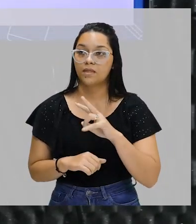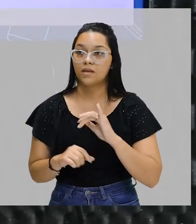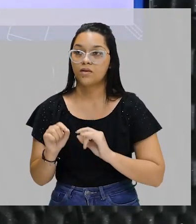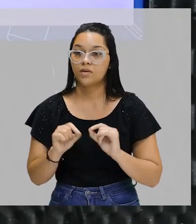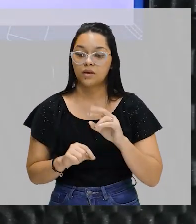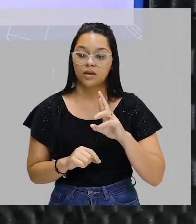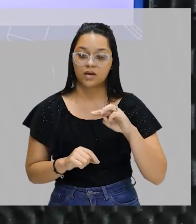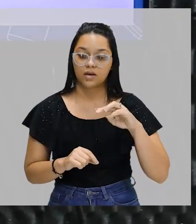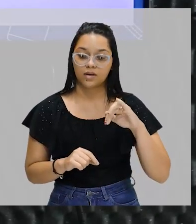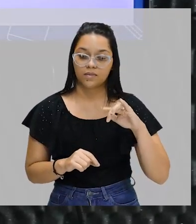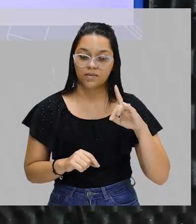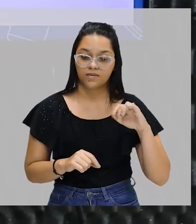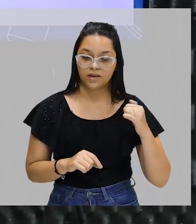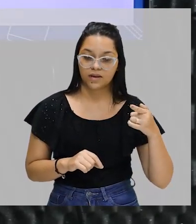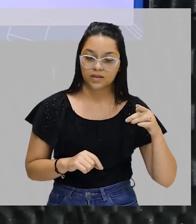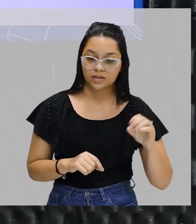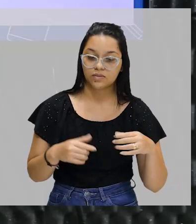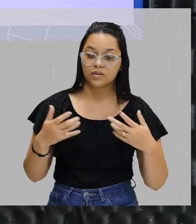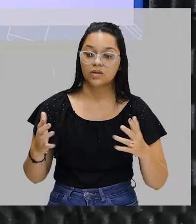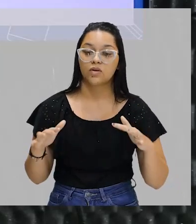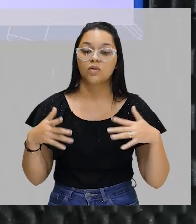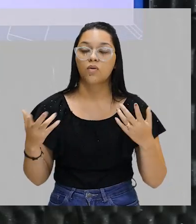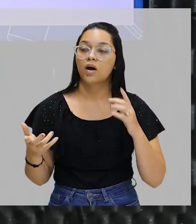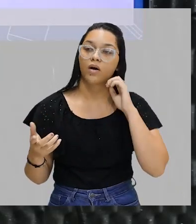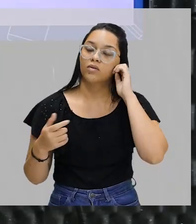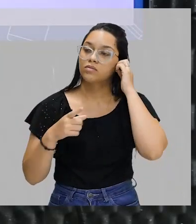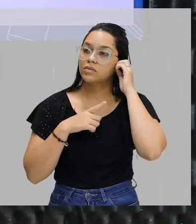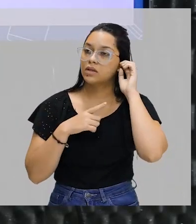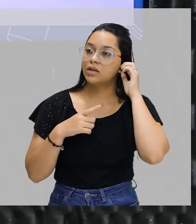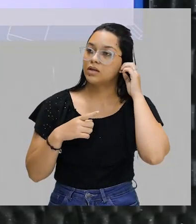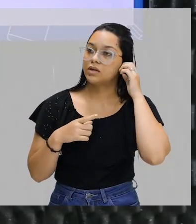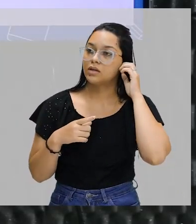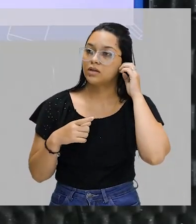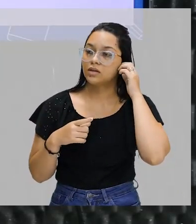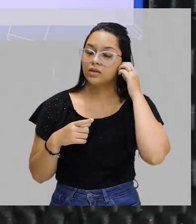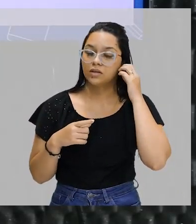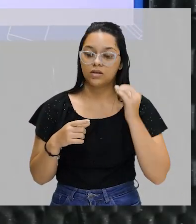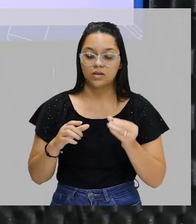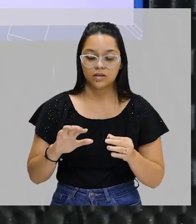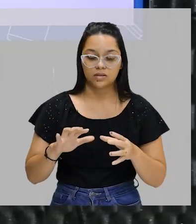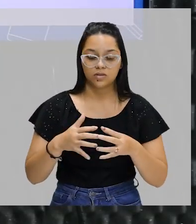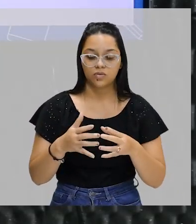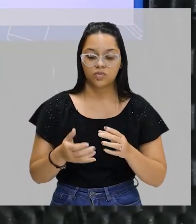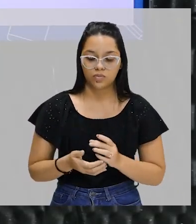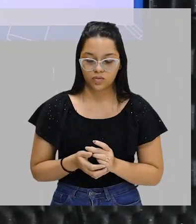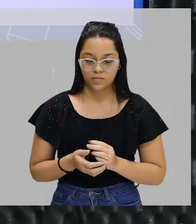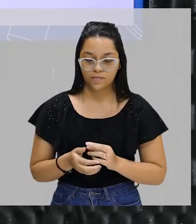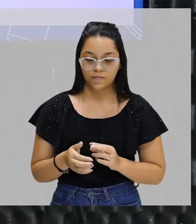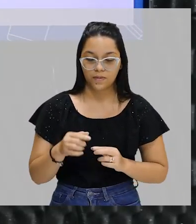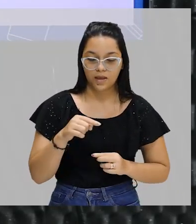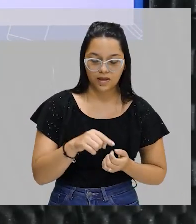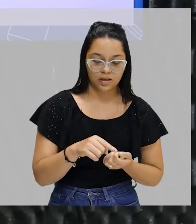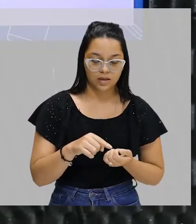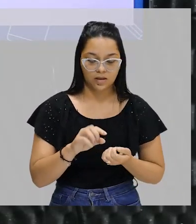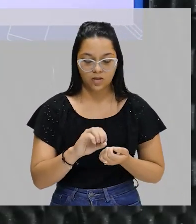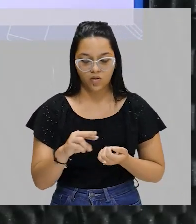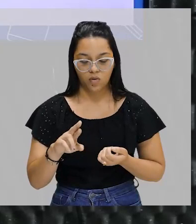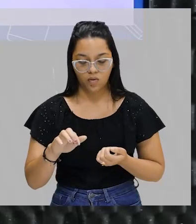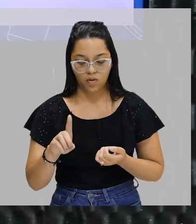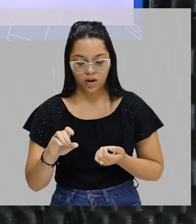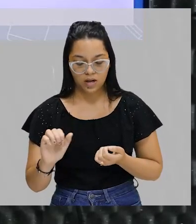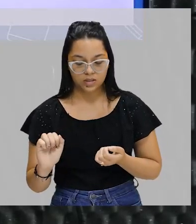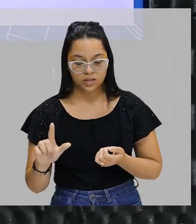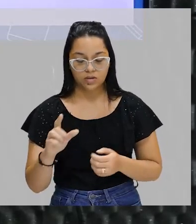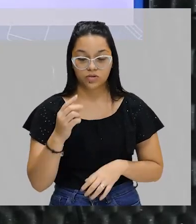ser ramificação. Então, qual é a minha ramificação? É esse grupo aqui, ó. Aí é um grupo ou